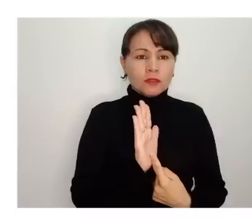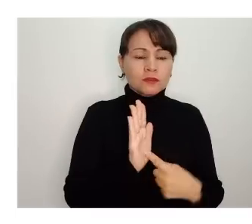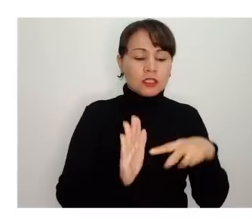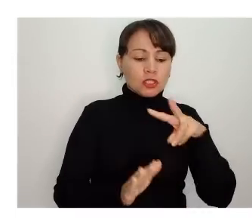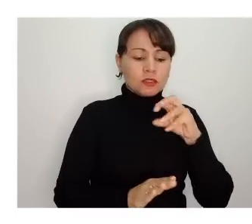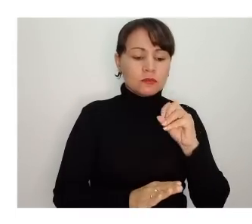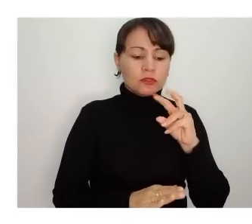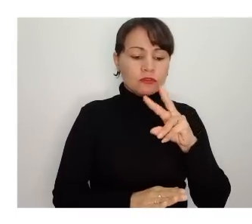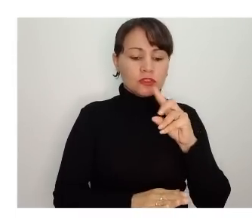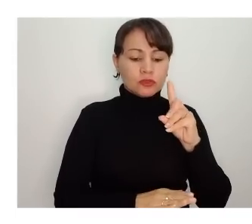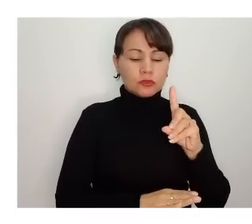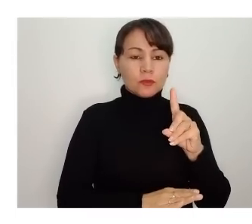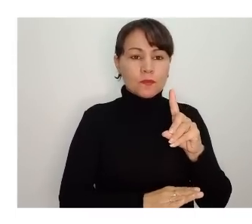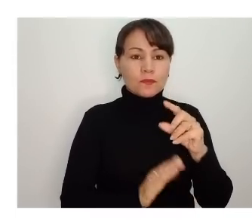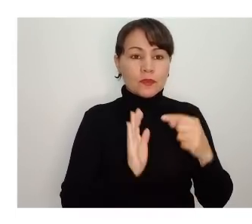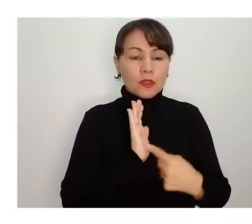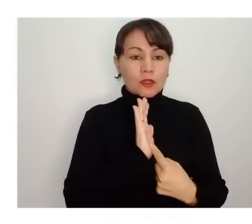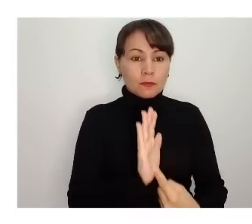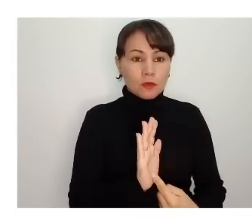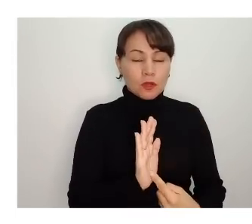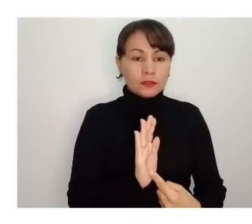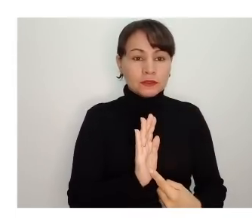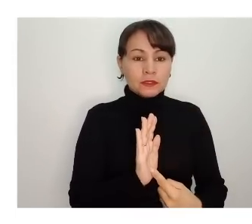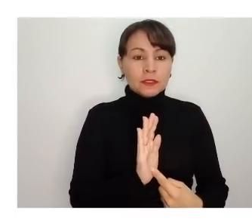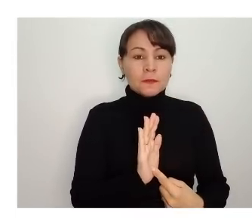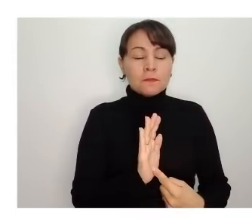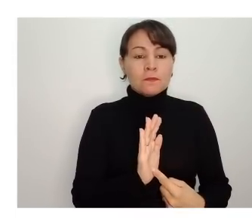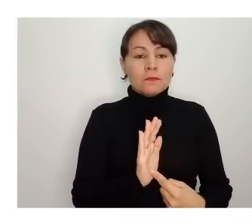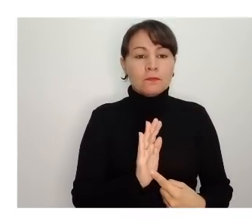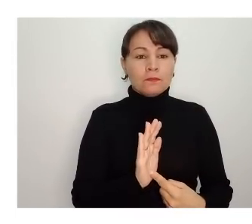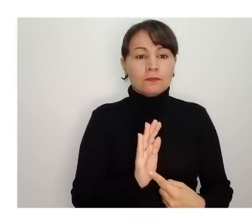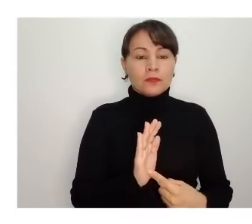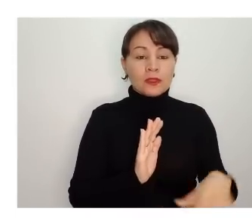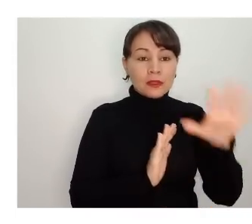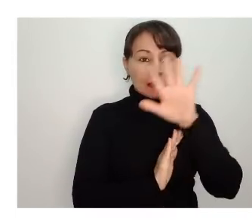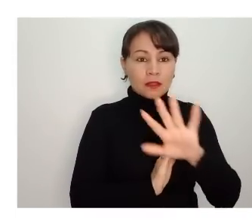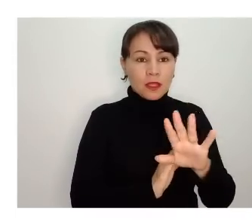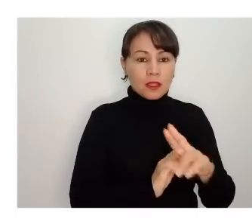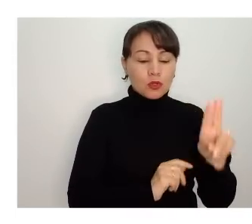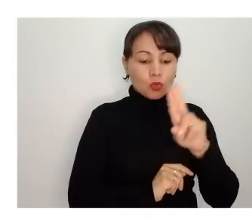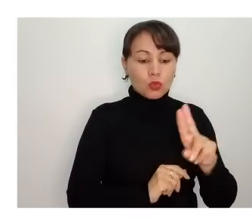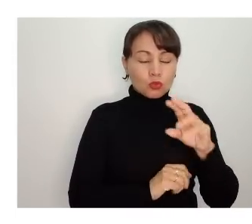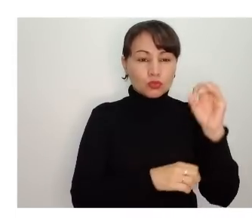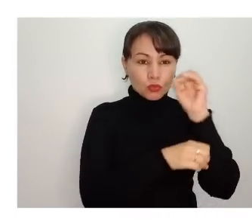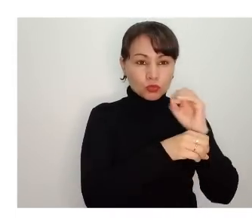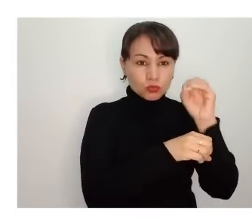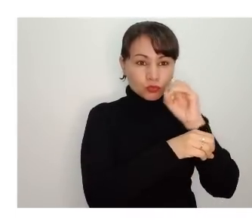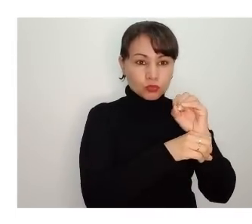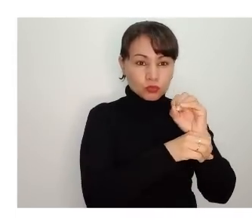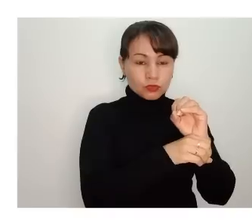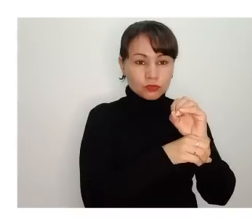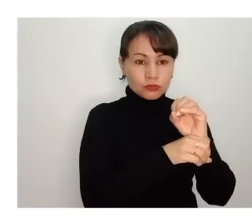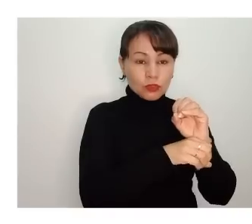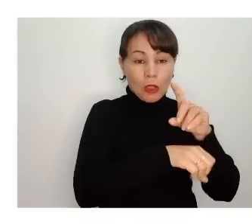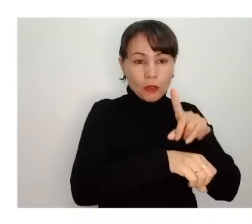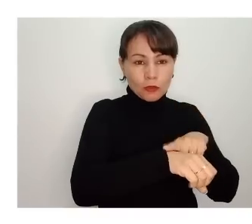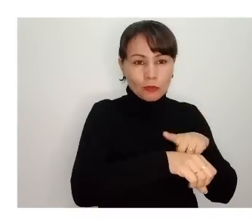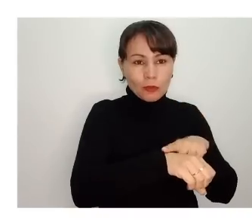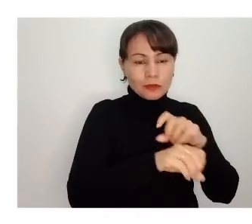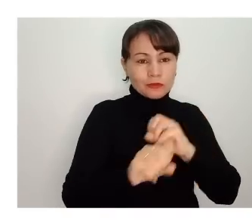é de 2021, e ele mostra exatamente, né, o uso da mídia na hora de dormir.